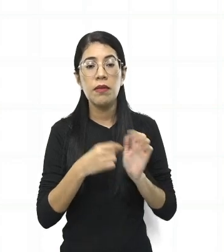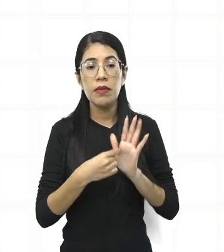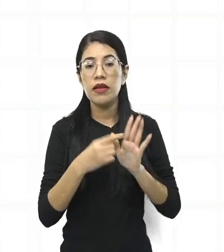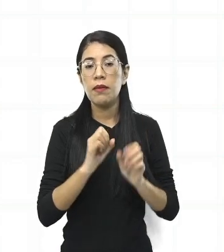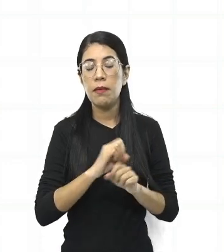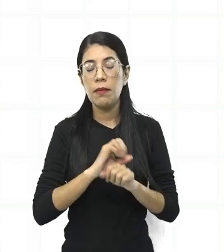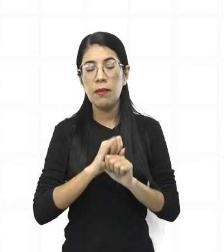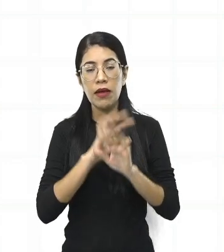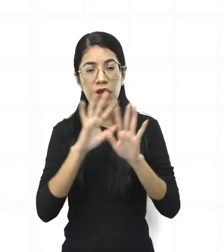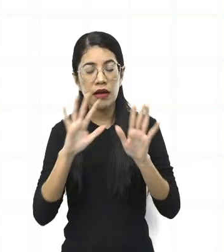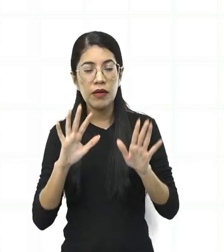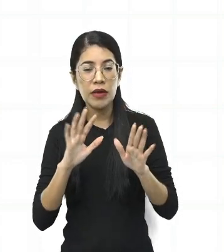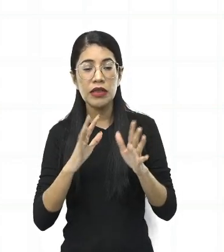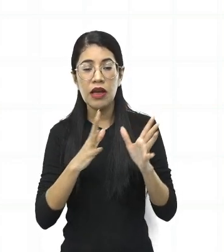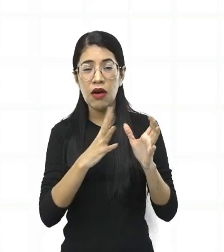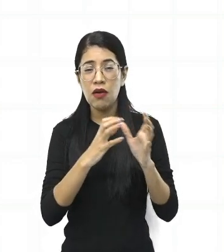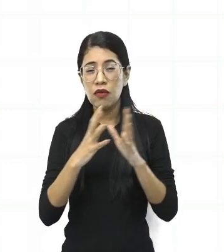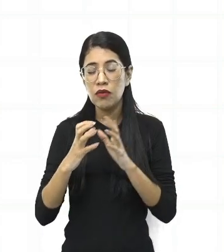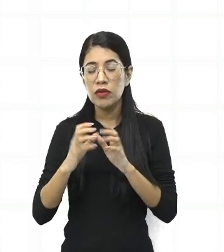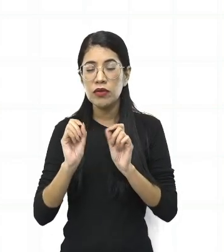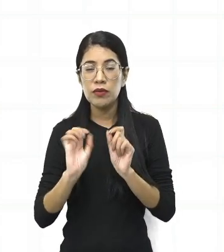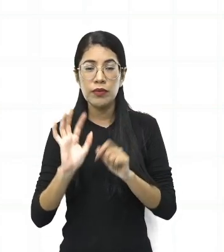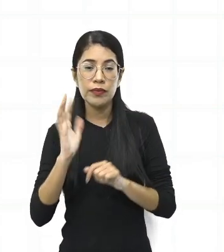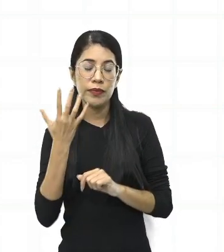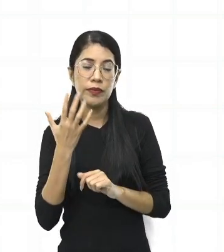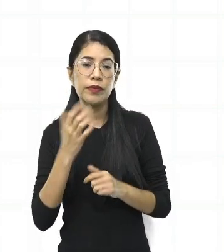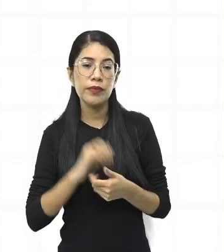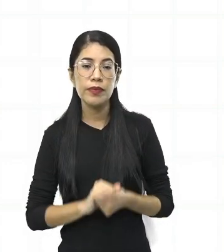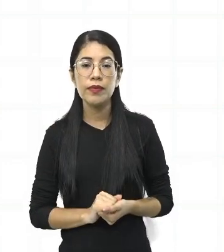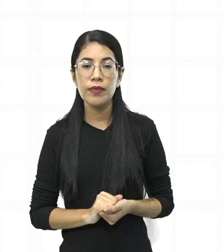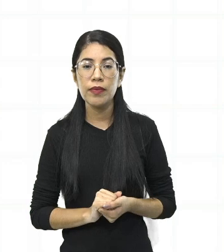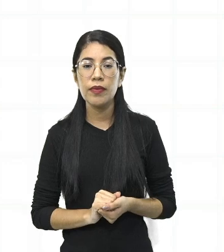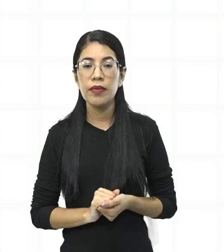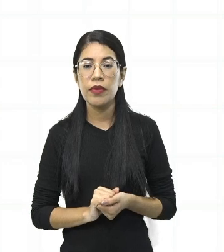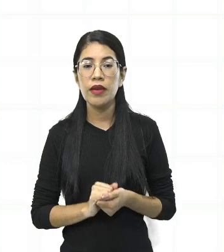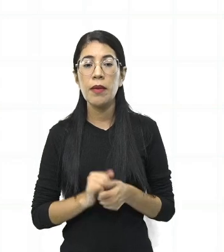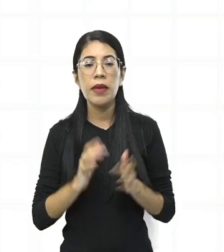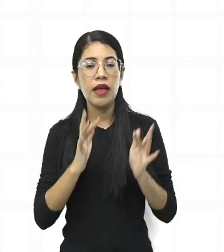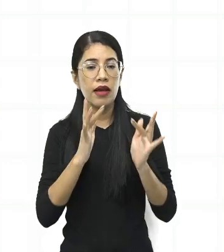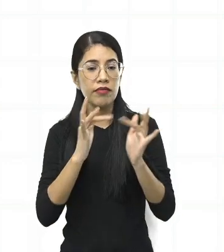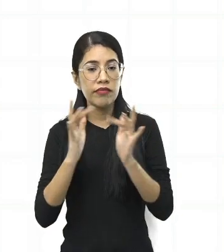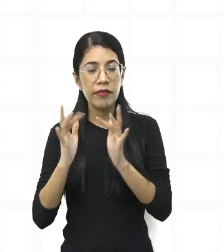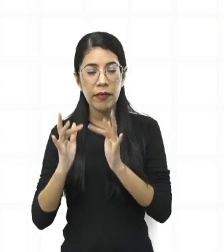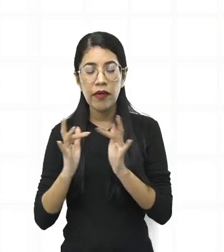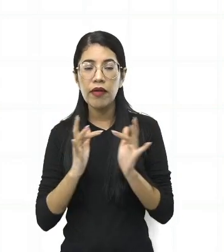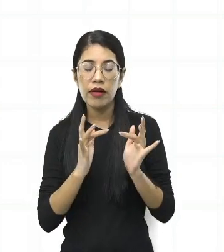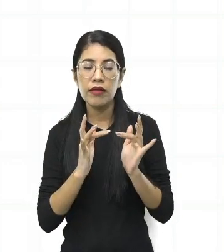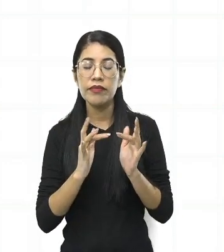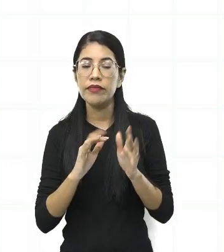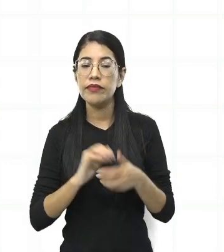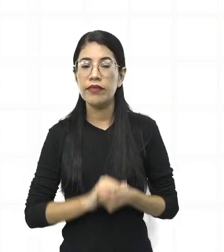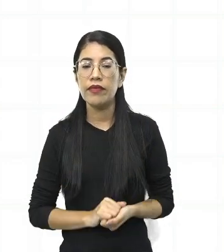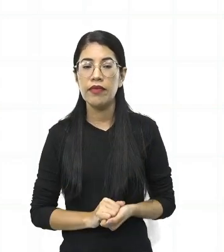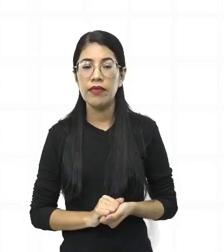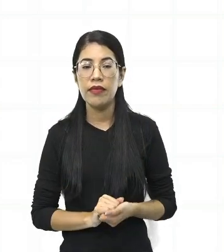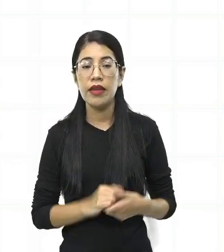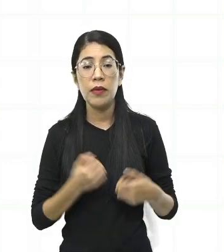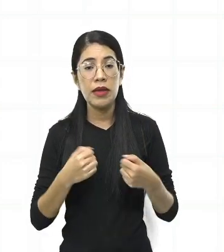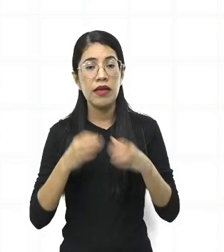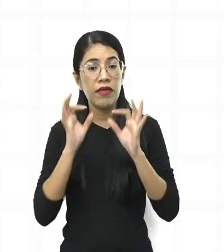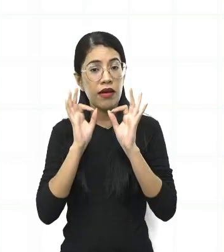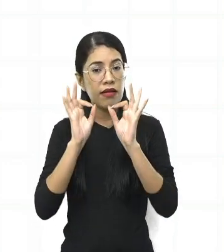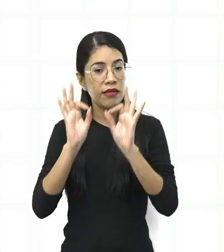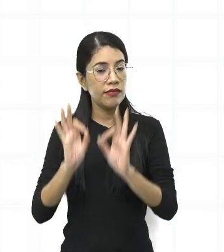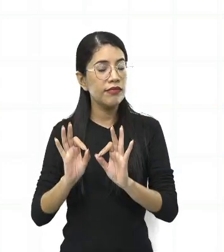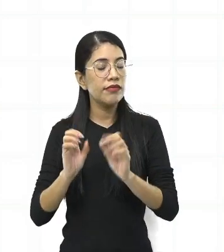daquela confusão que fizeram, ele queria o quê? Chamegar esse ponto. Menina, abre o olho com